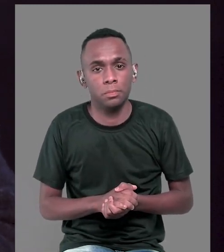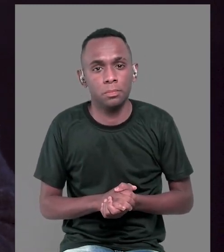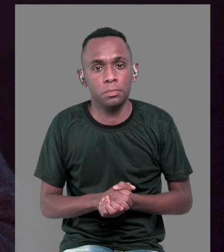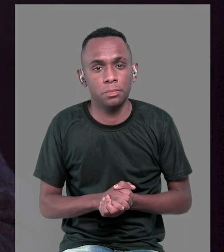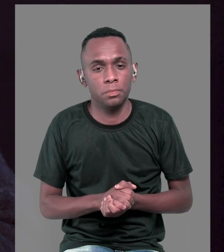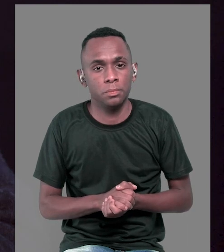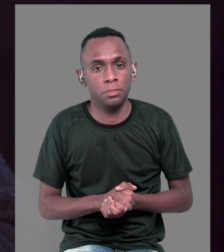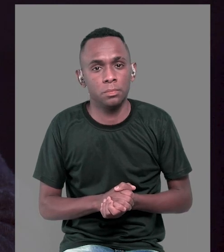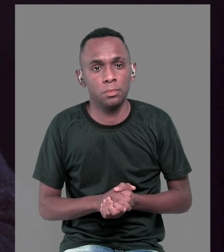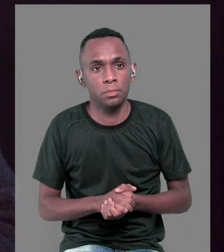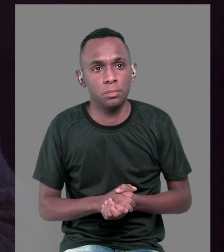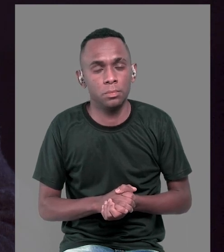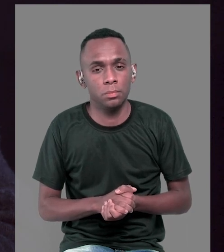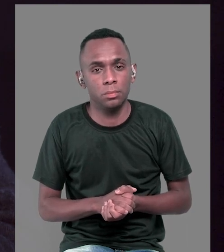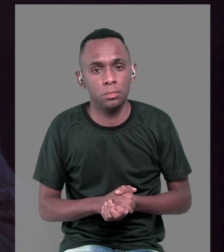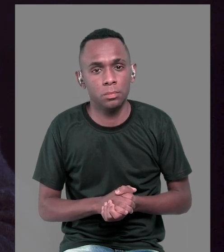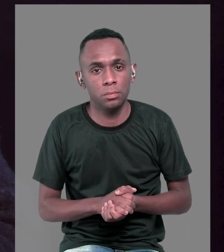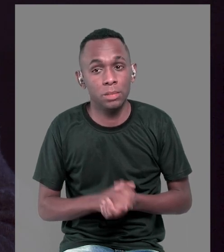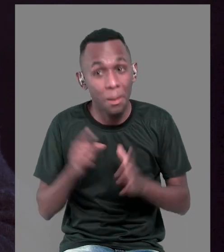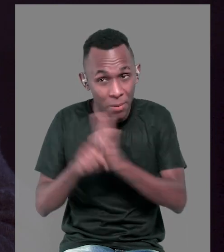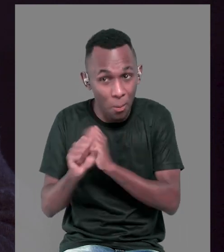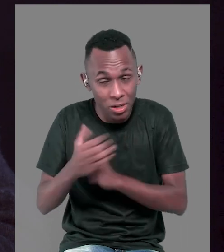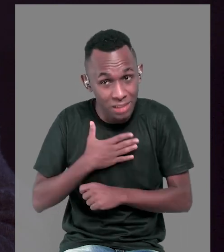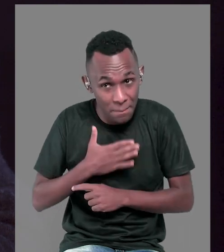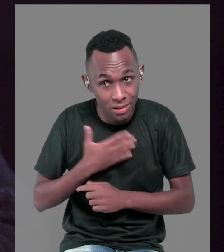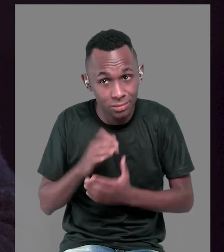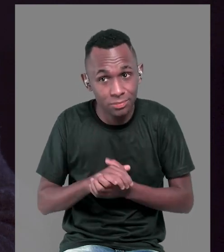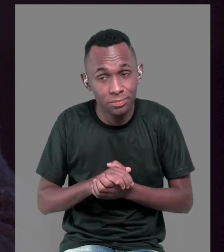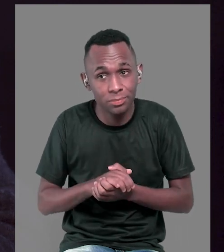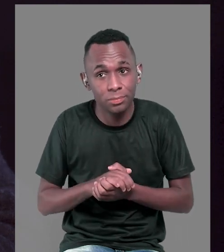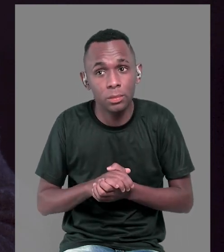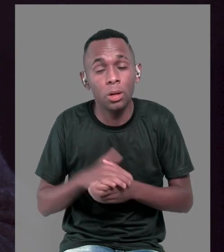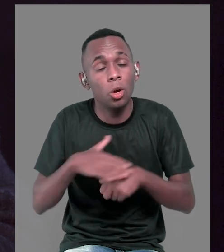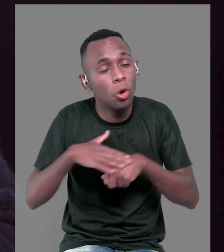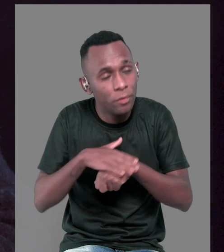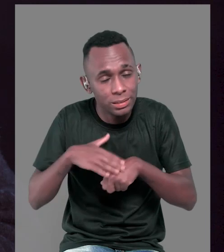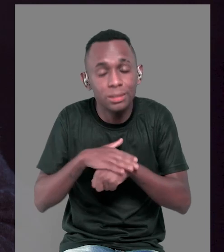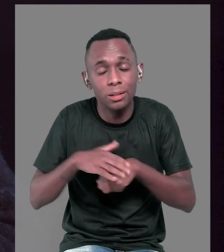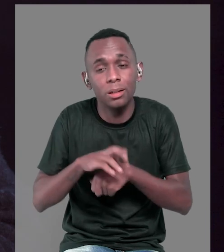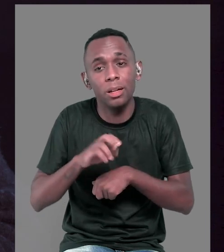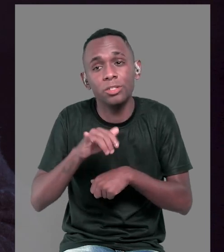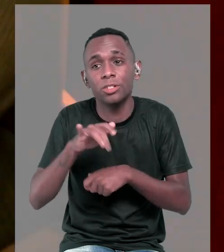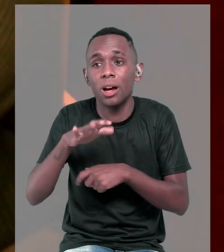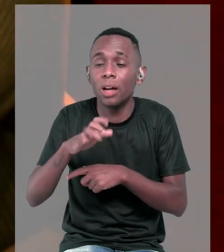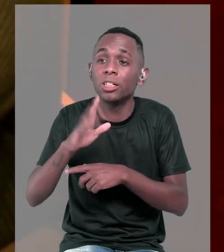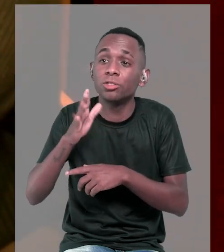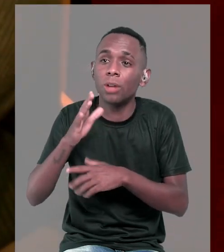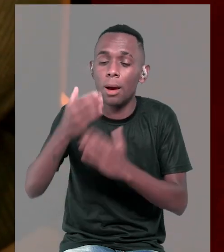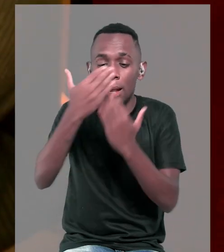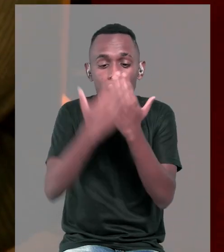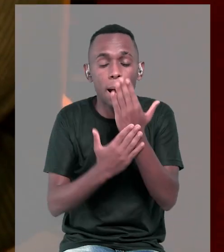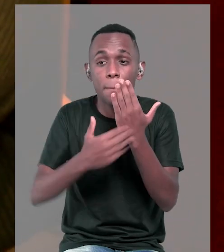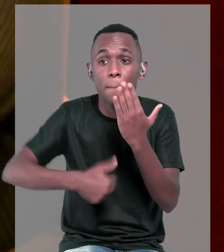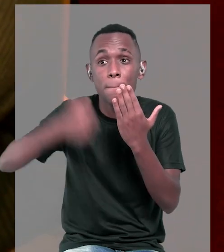A pergunta pode ser a minha? Estava aqui conversando com a Rejane e ela já produziu a primeira capa, né, de